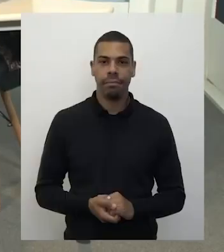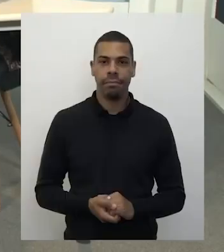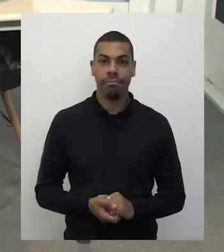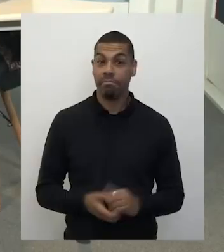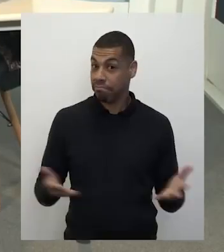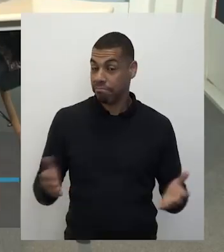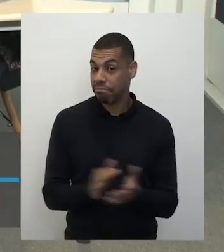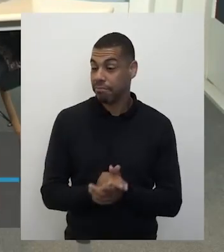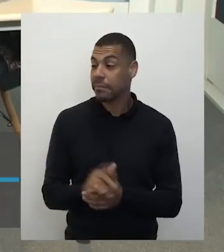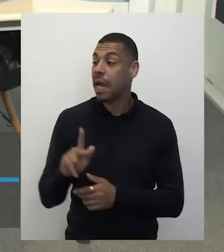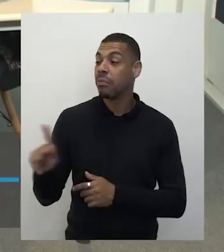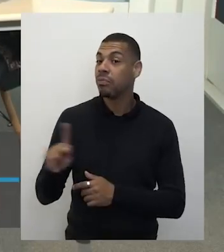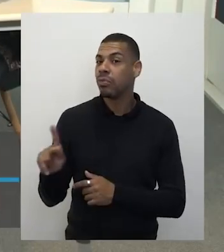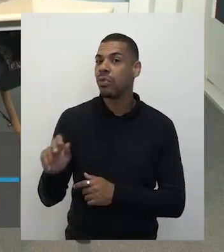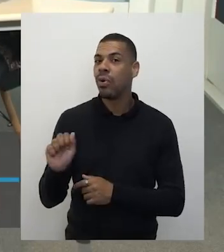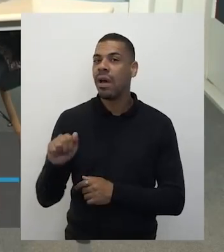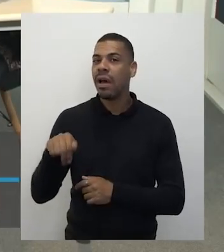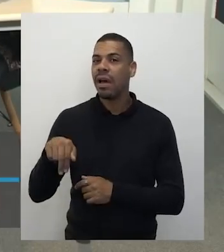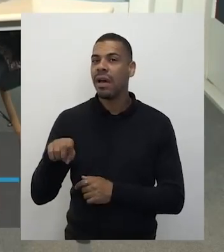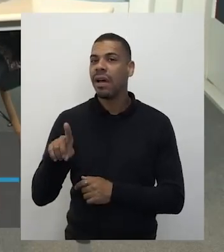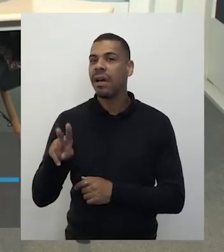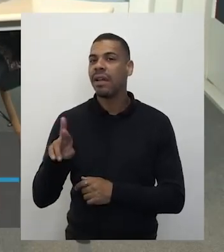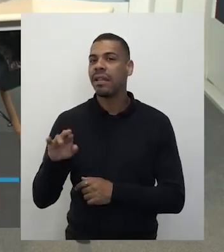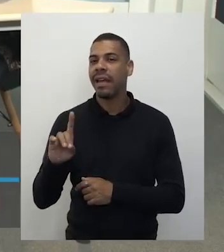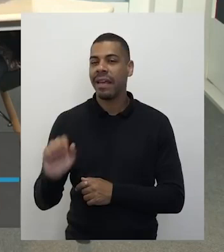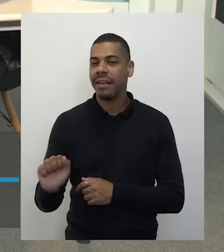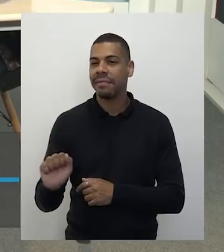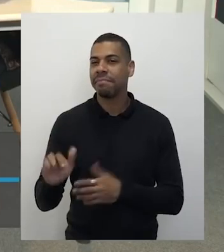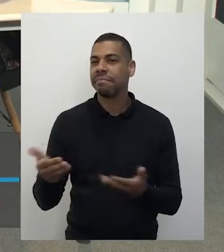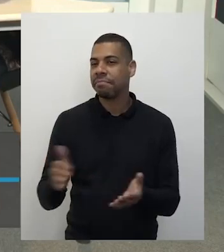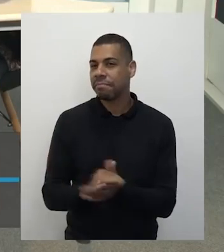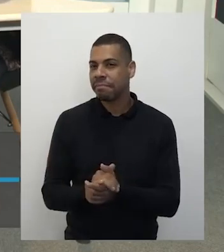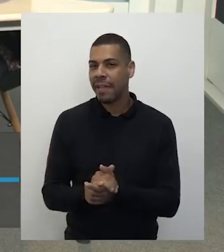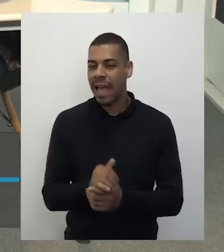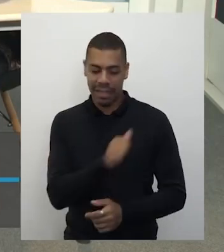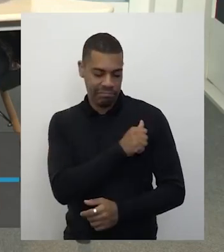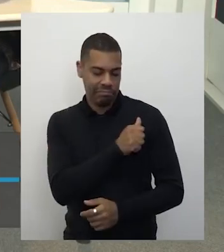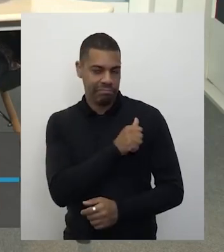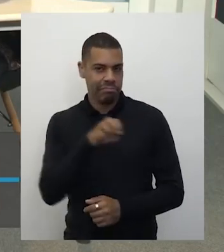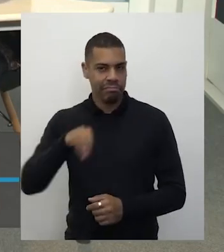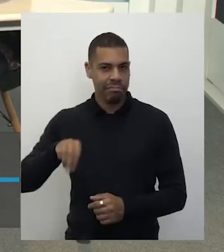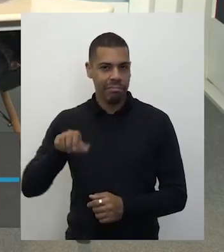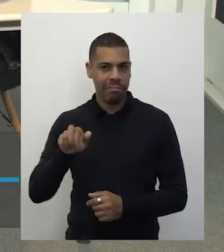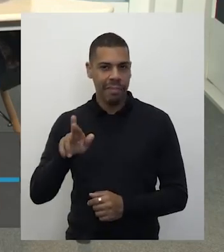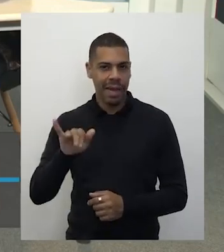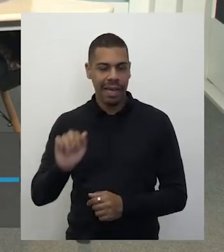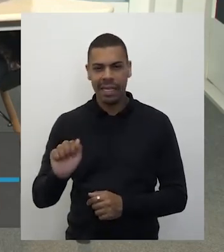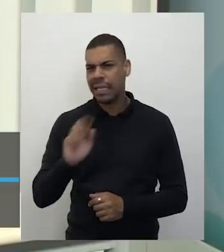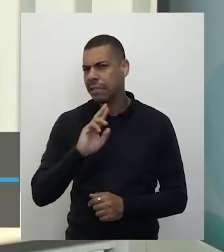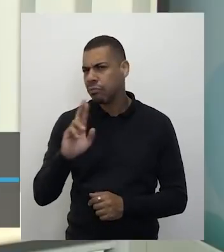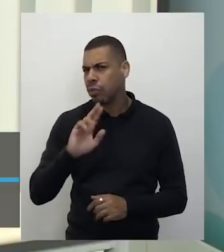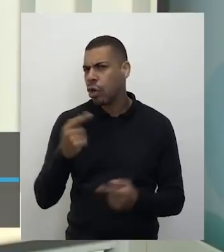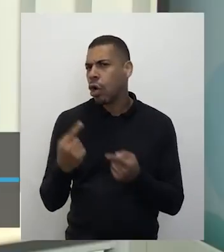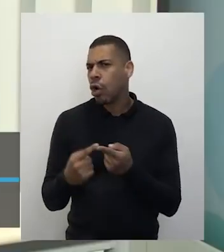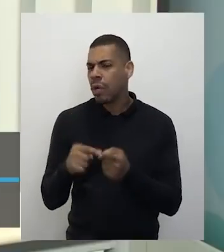Vamos lá, Andréia. E as respostas? Vamos lá. A Maria Eduarda disse que porque ela disse, porque ele